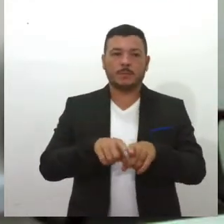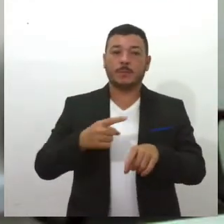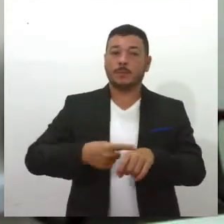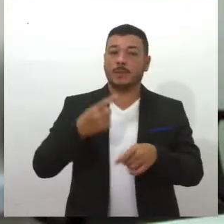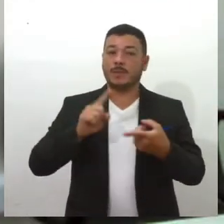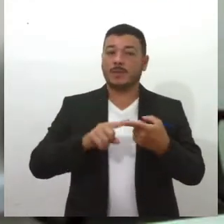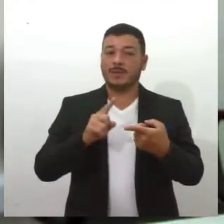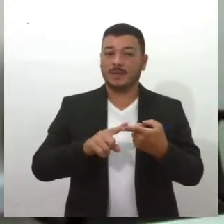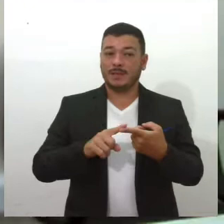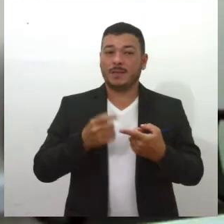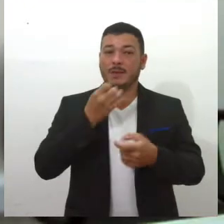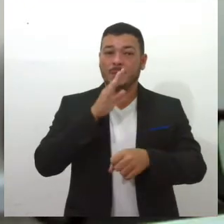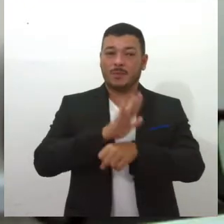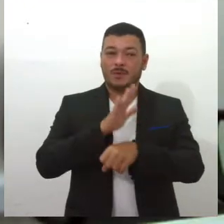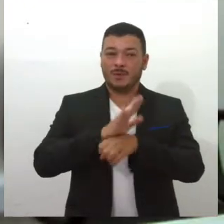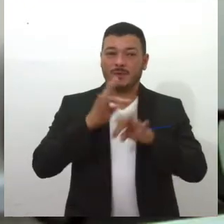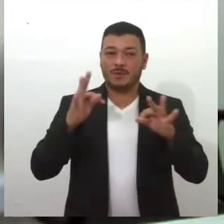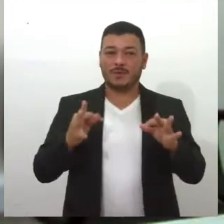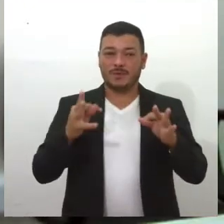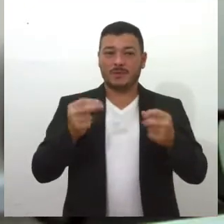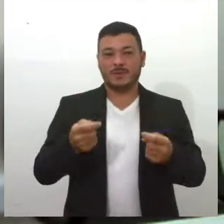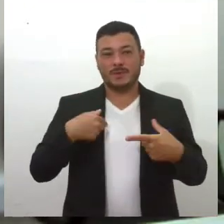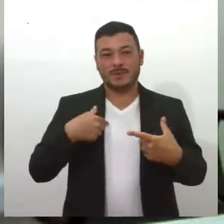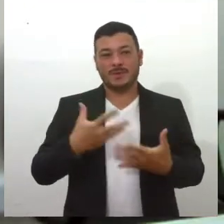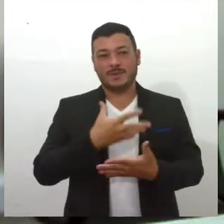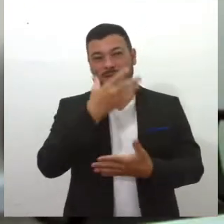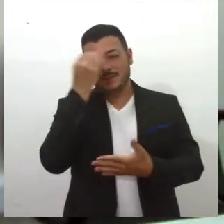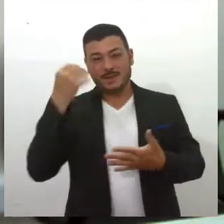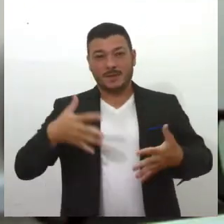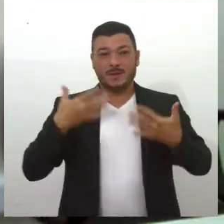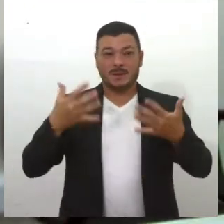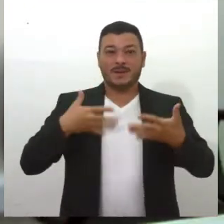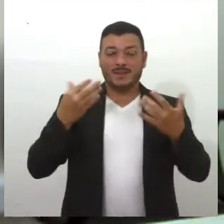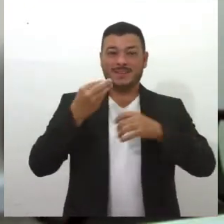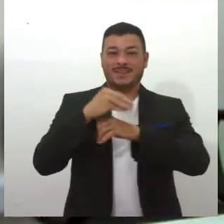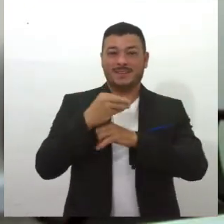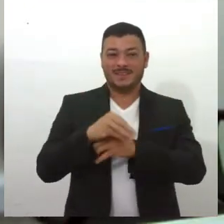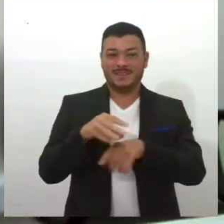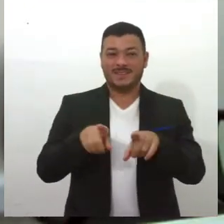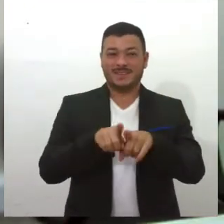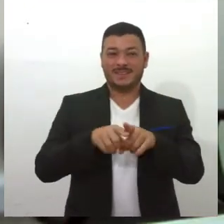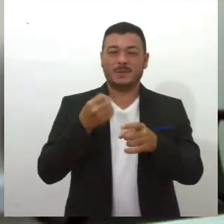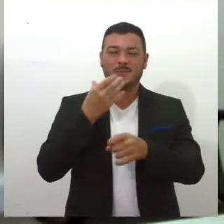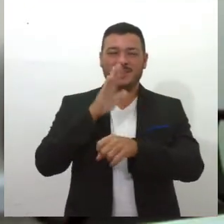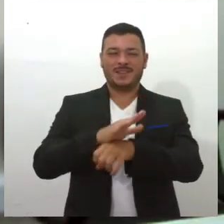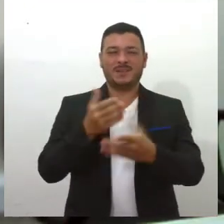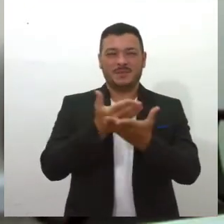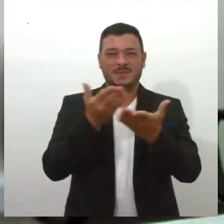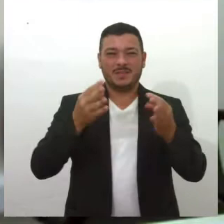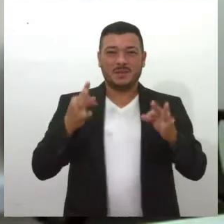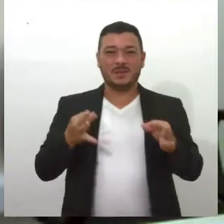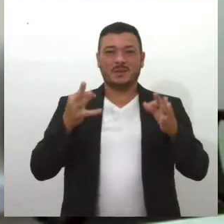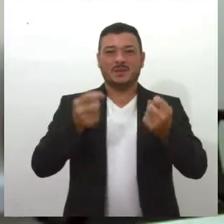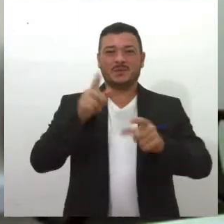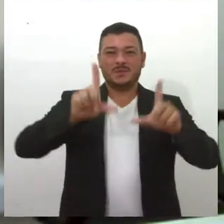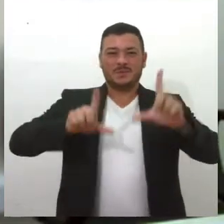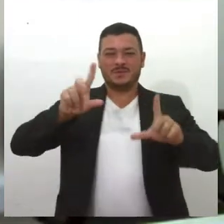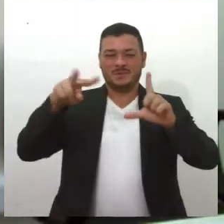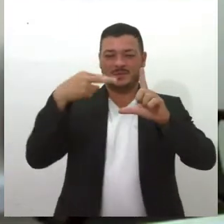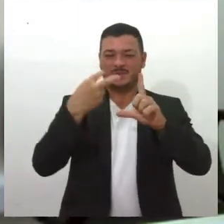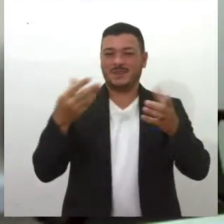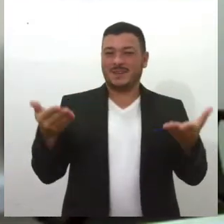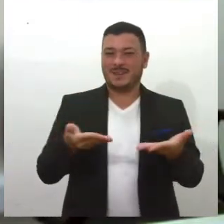claro, dar boa tarde. Acabei me empolgando aqui um pouquinho no assunto e boa tarde para você também que nos